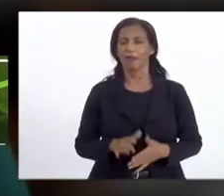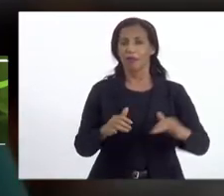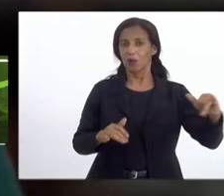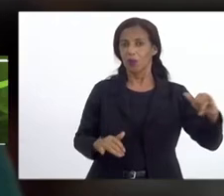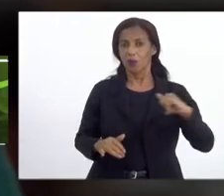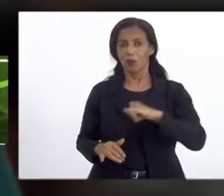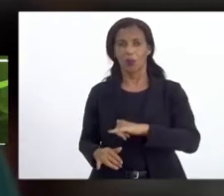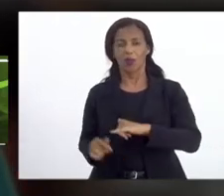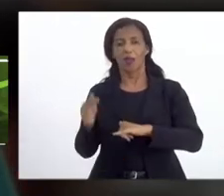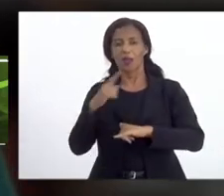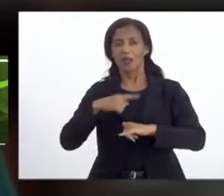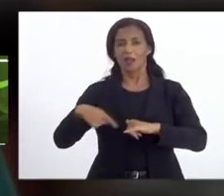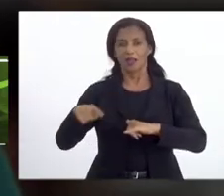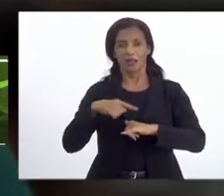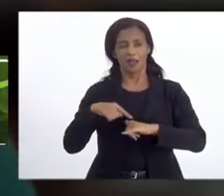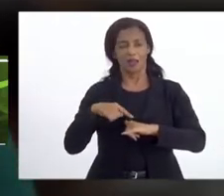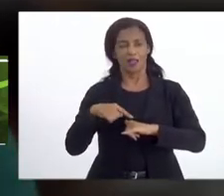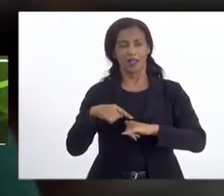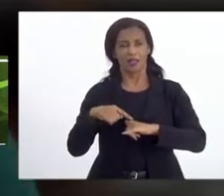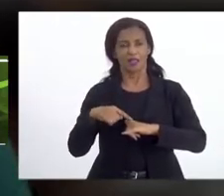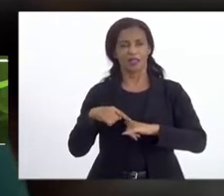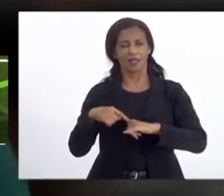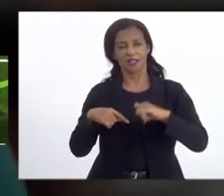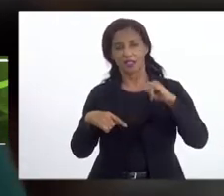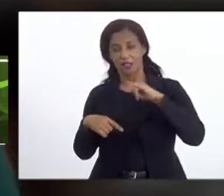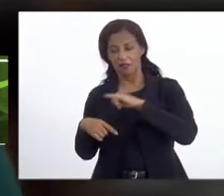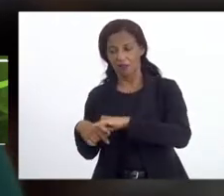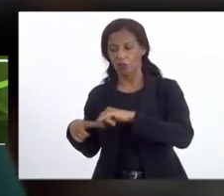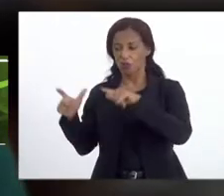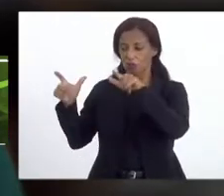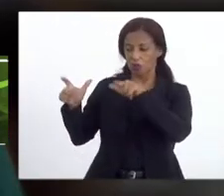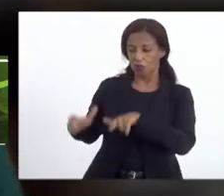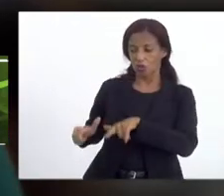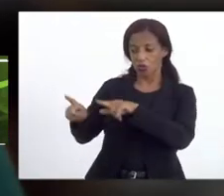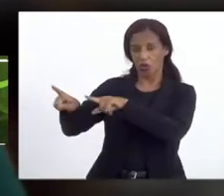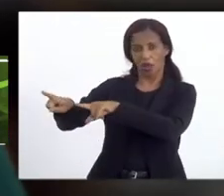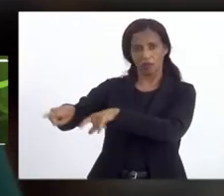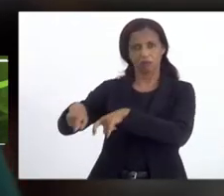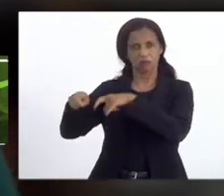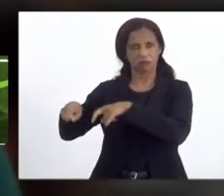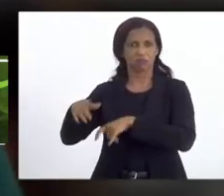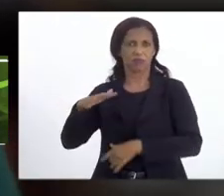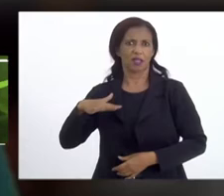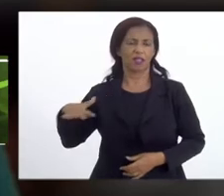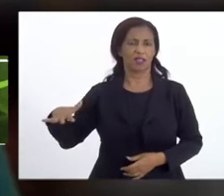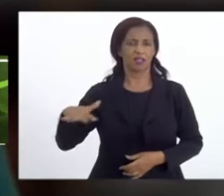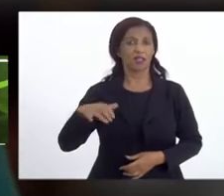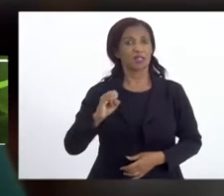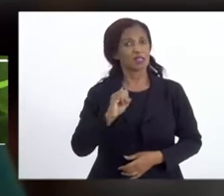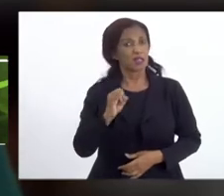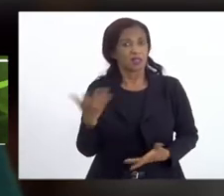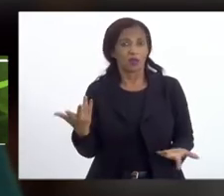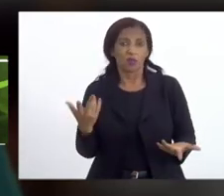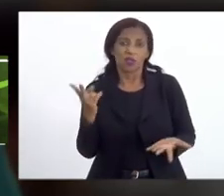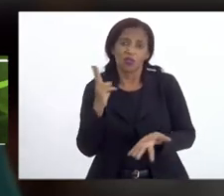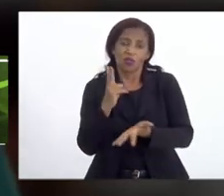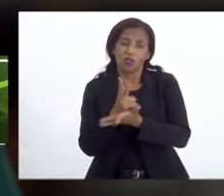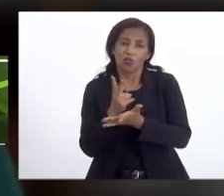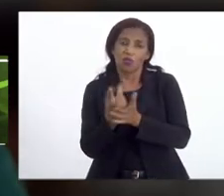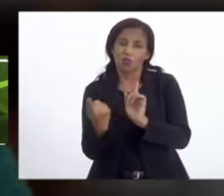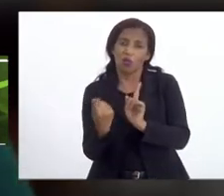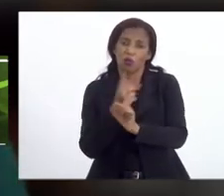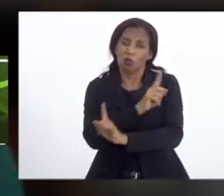deslocar esses efetivos aí, essas aeronaves e essas rotas para a nossa região. Senão, eles vão manter essas